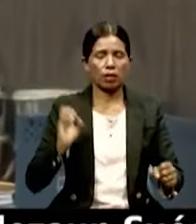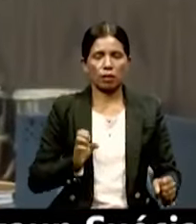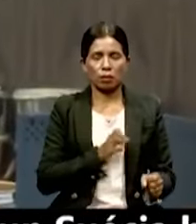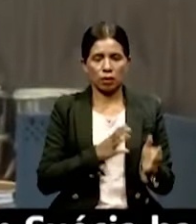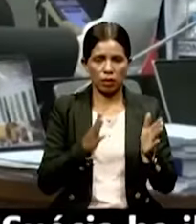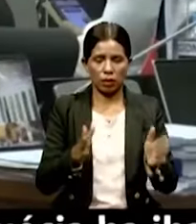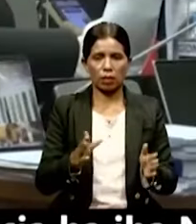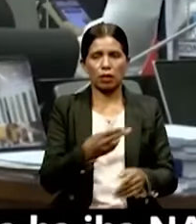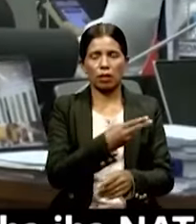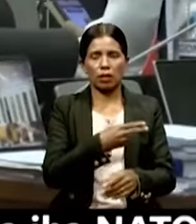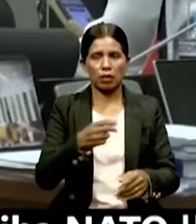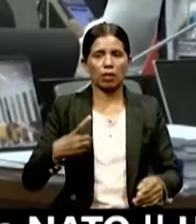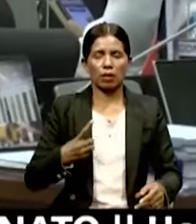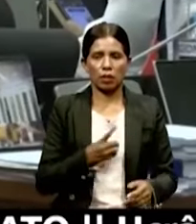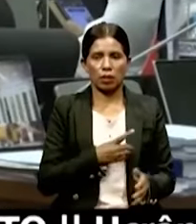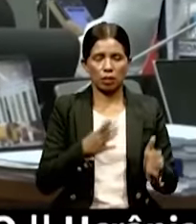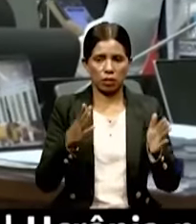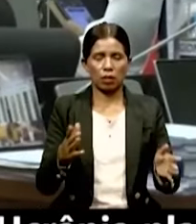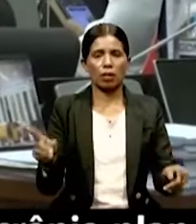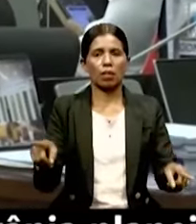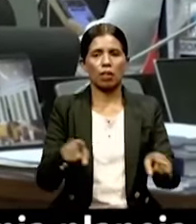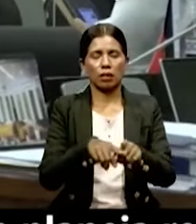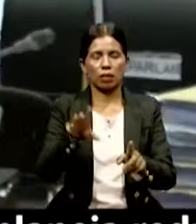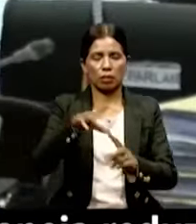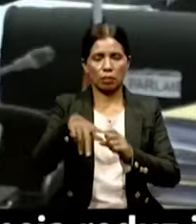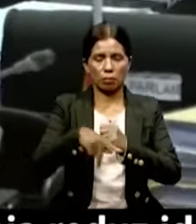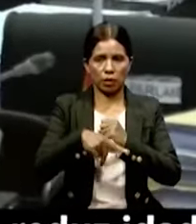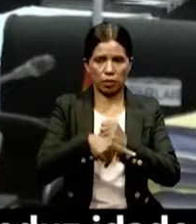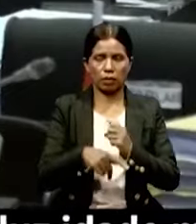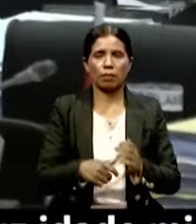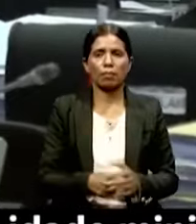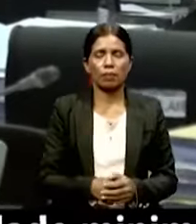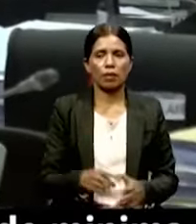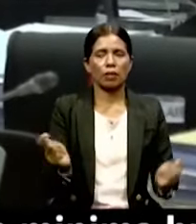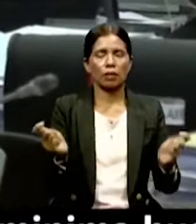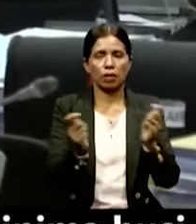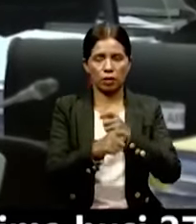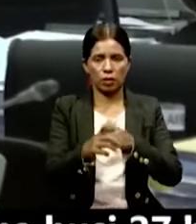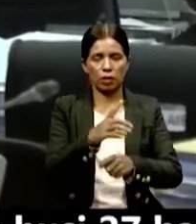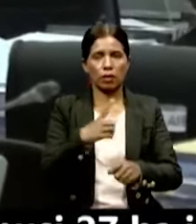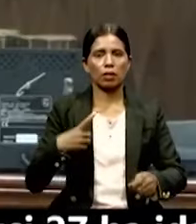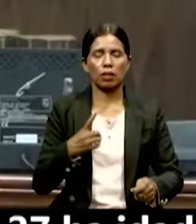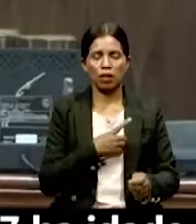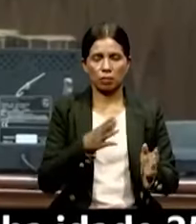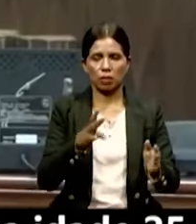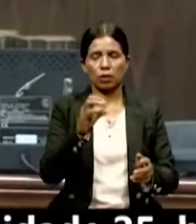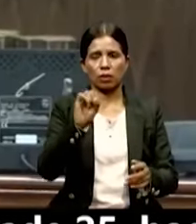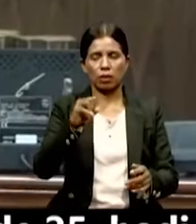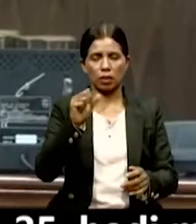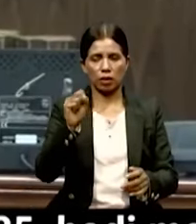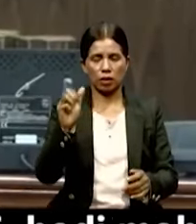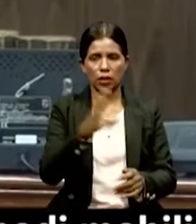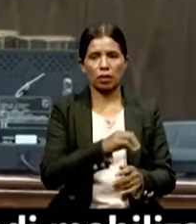Indonesia, deputada Sansa Margarida, mak anesan sefi bancada interina, no substituição deputada Rosinha Martins, mak